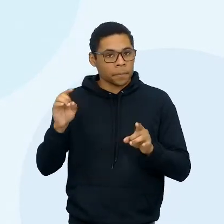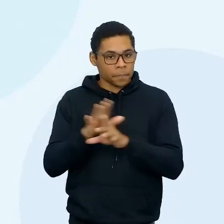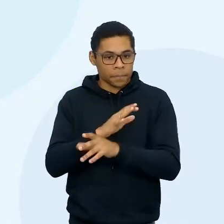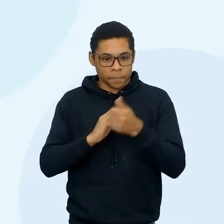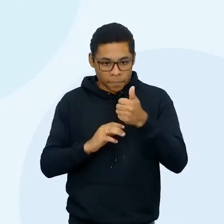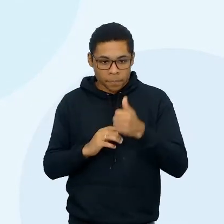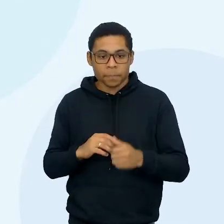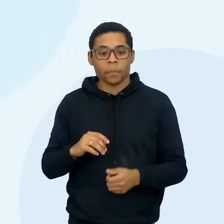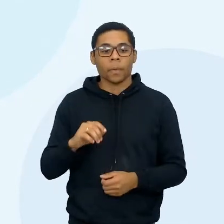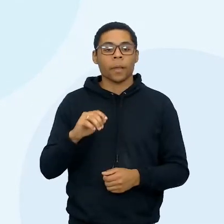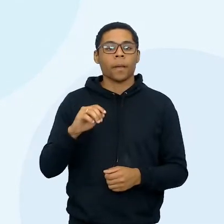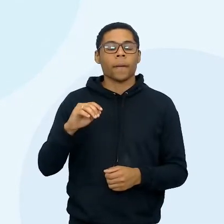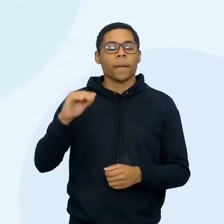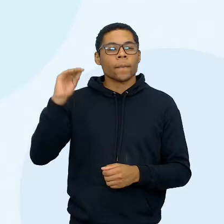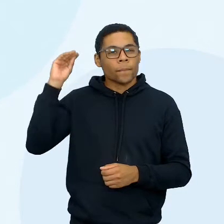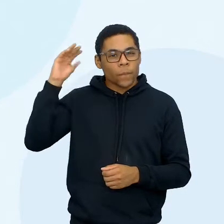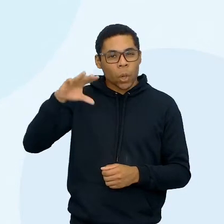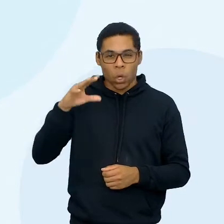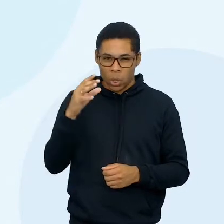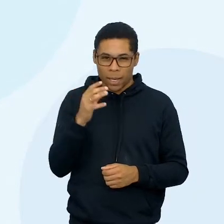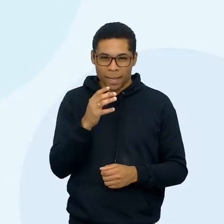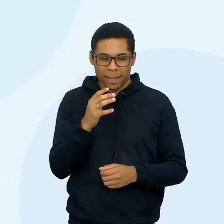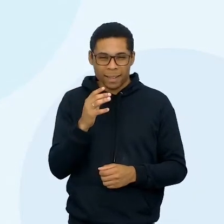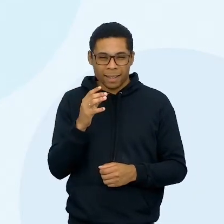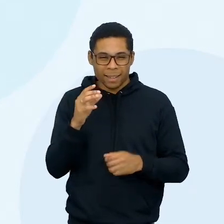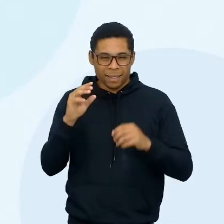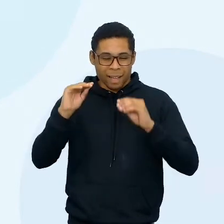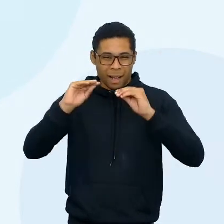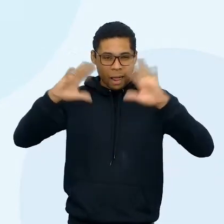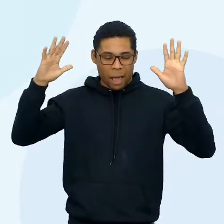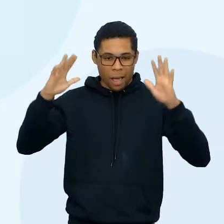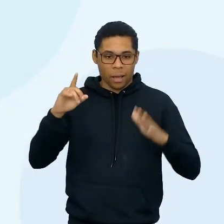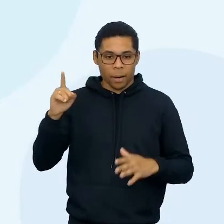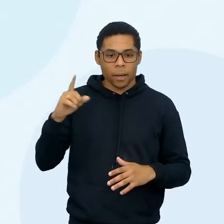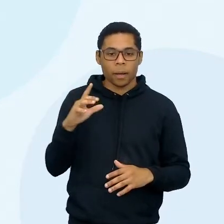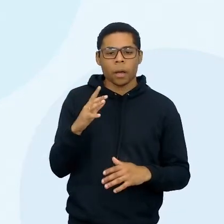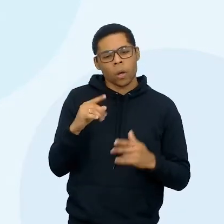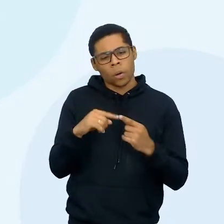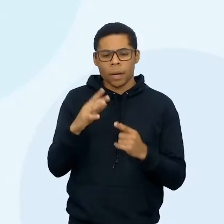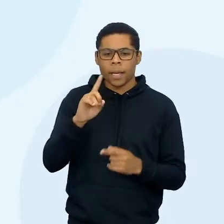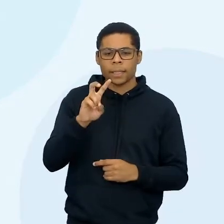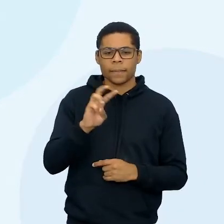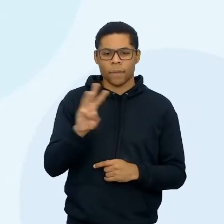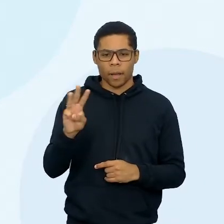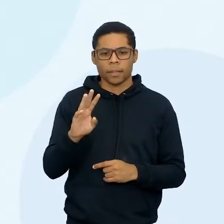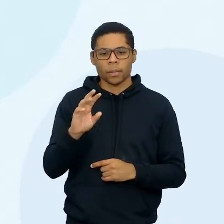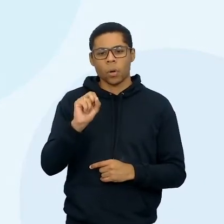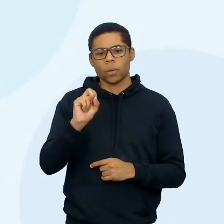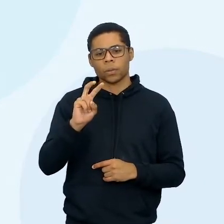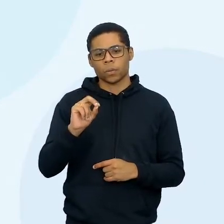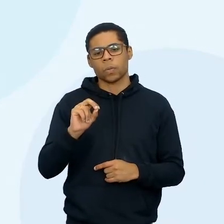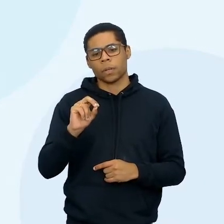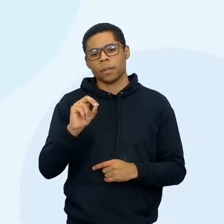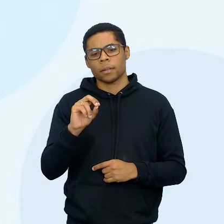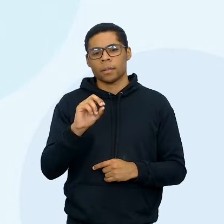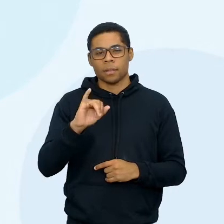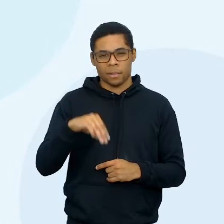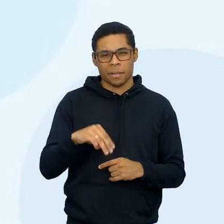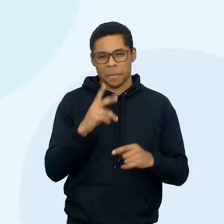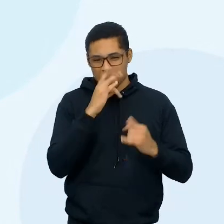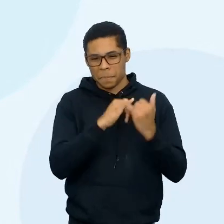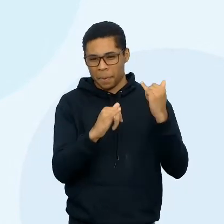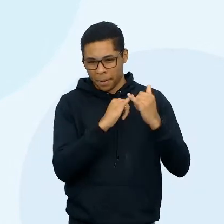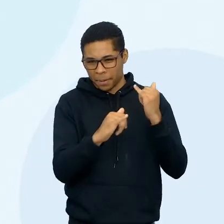fluorescente compacta de 15 watts, que corresponde a uma de 60 watts, é a mesma quantidade quase ali, tá vendo, de lumens